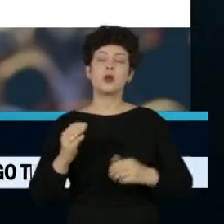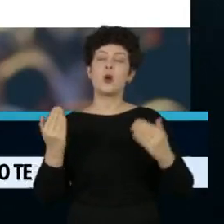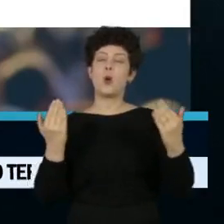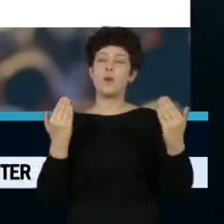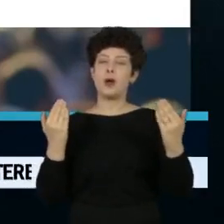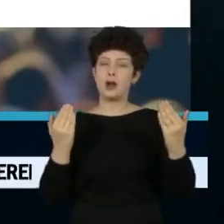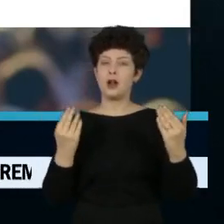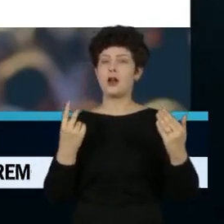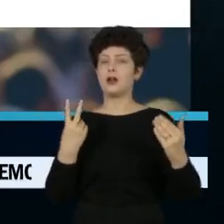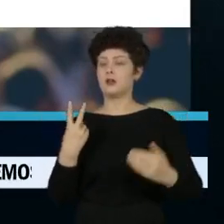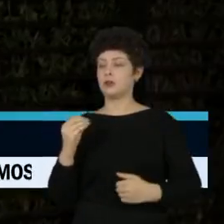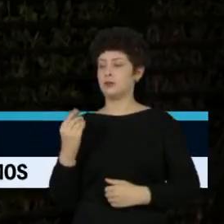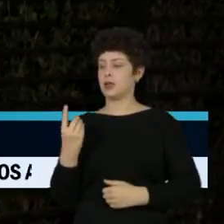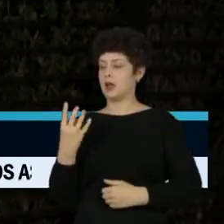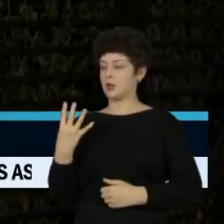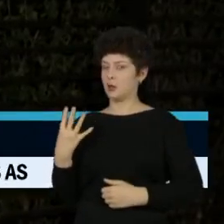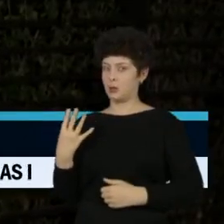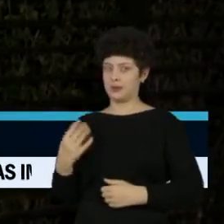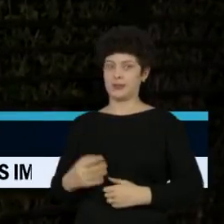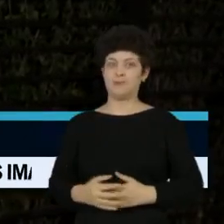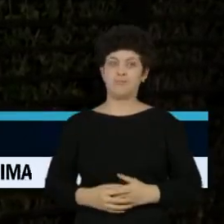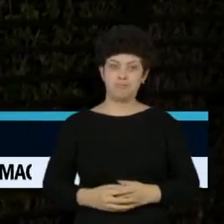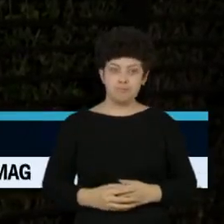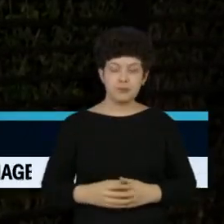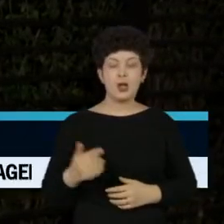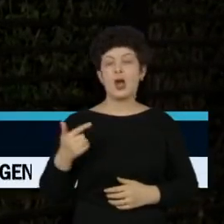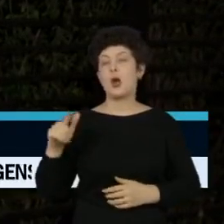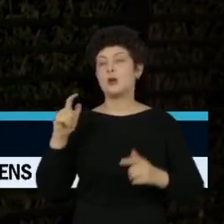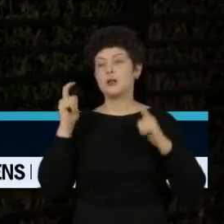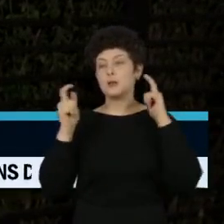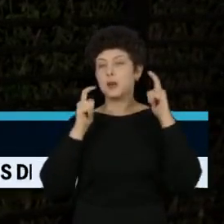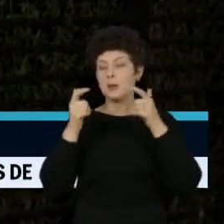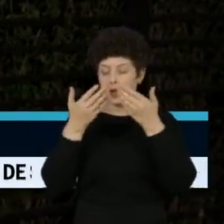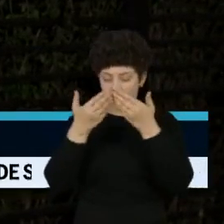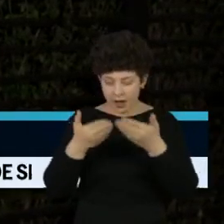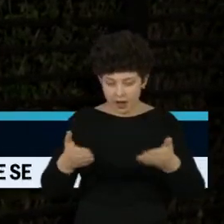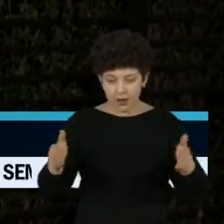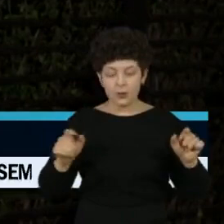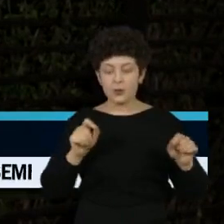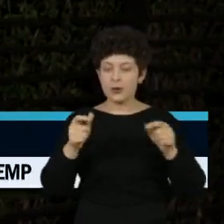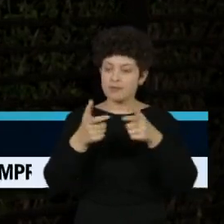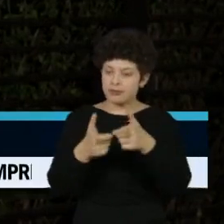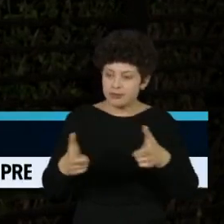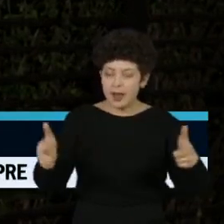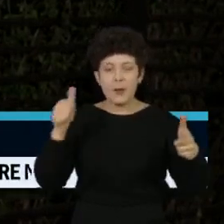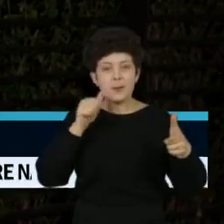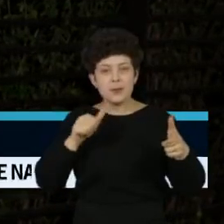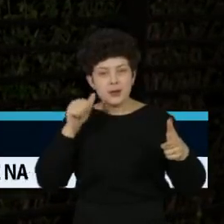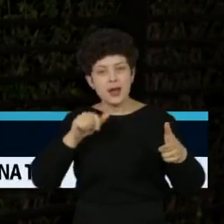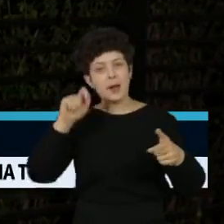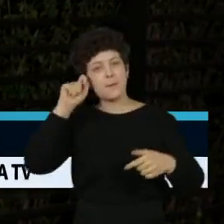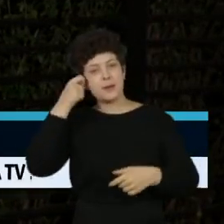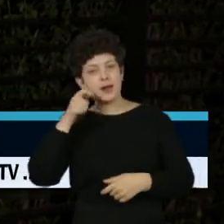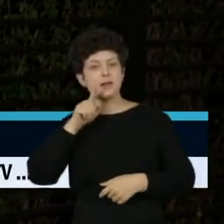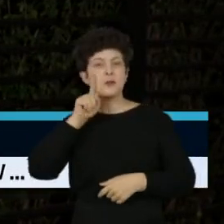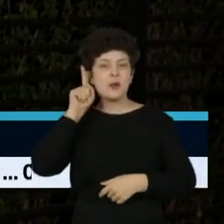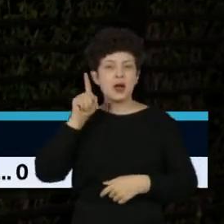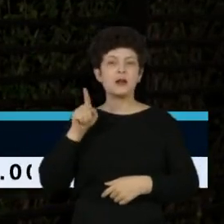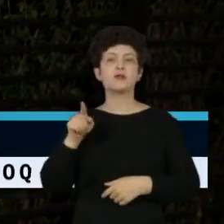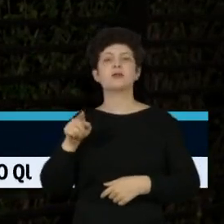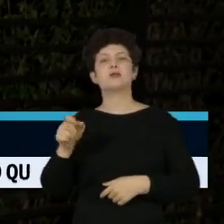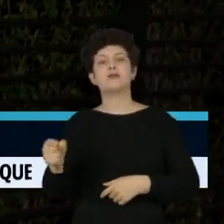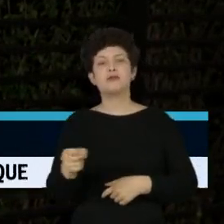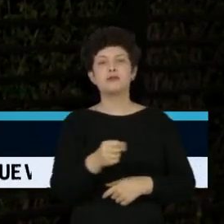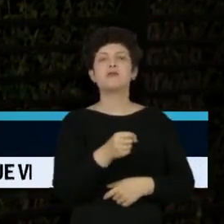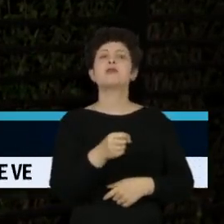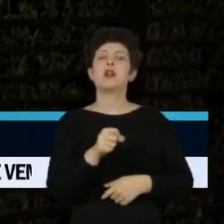a 2014. Outra preocupação é ampliar a presença de mulheres pretas e pardas nos cargos